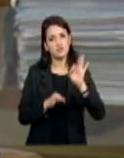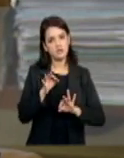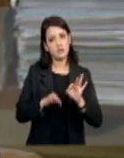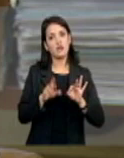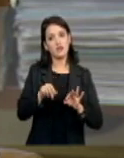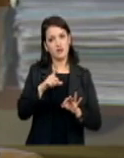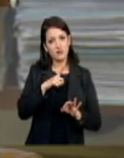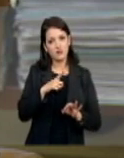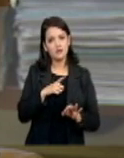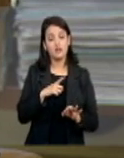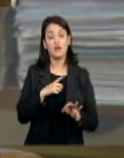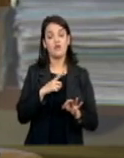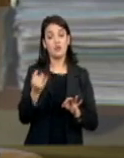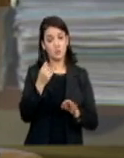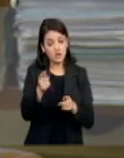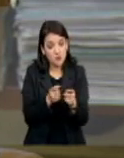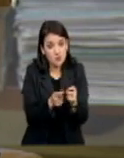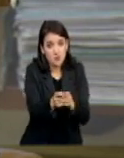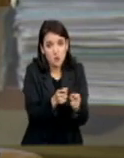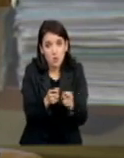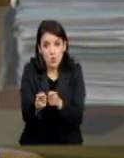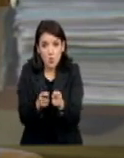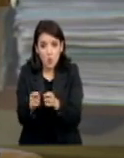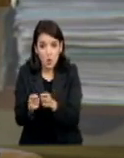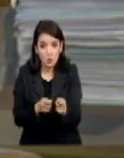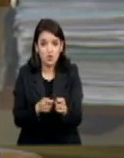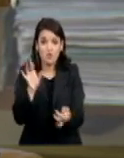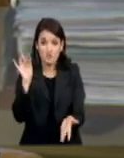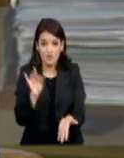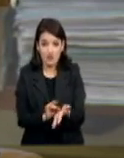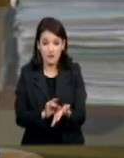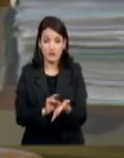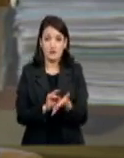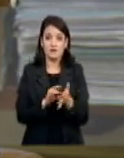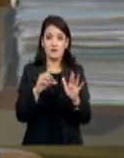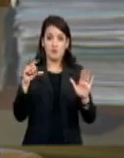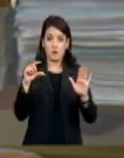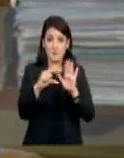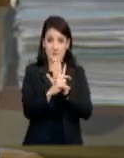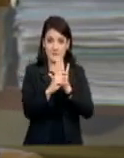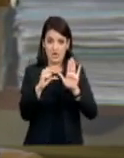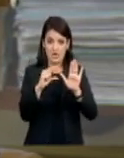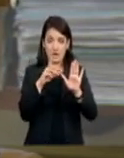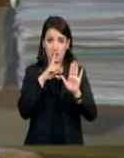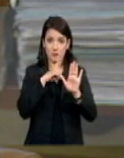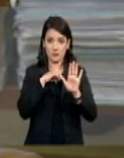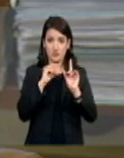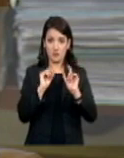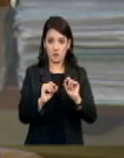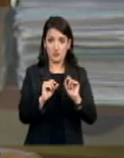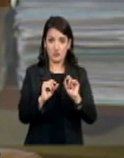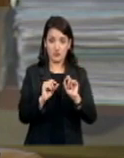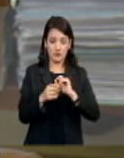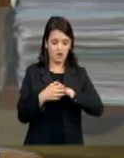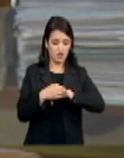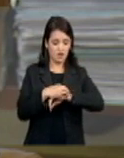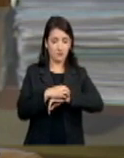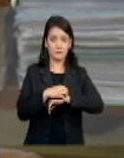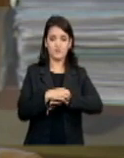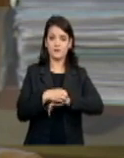do controle jurisdicional verdadeiro parágrafo régio do estado democrático de